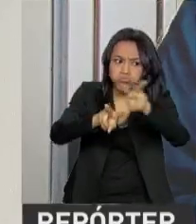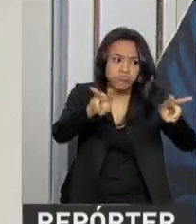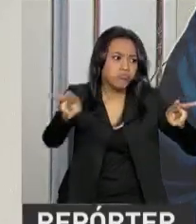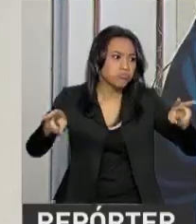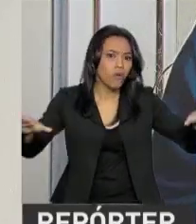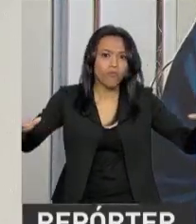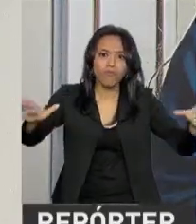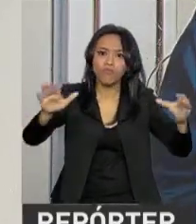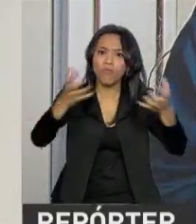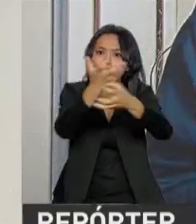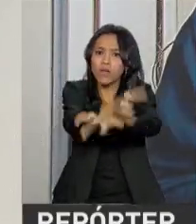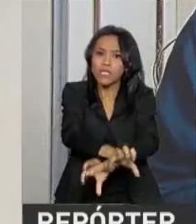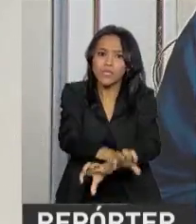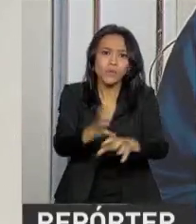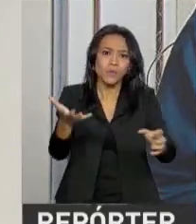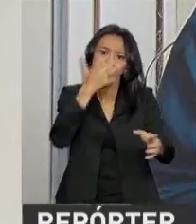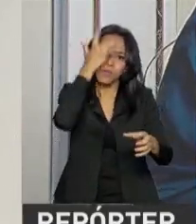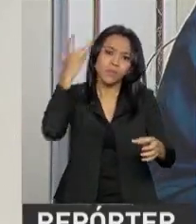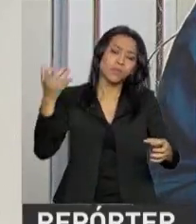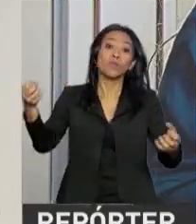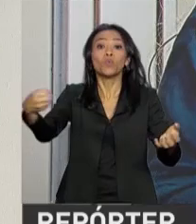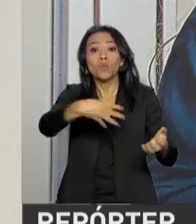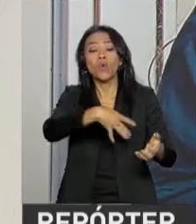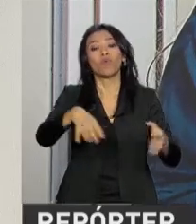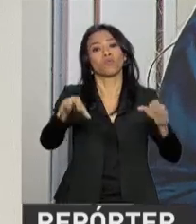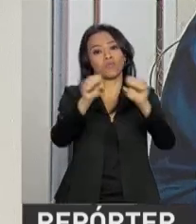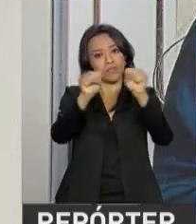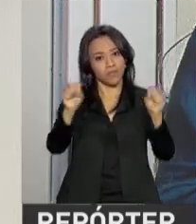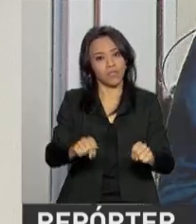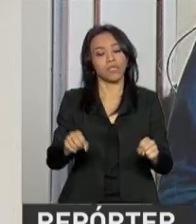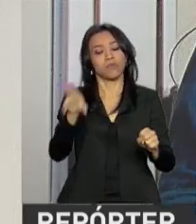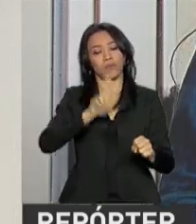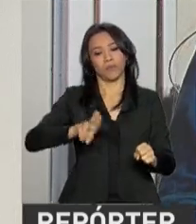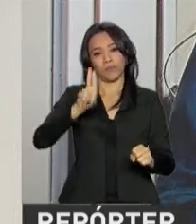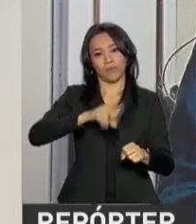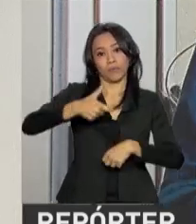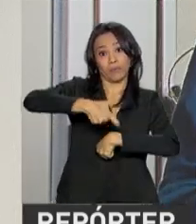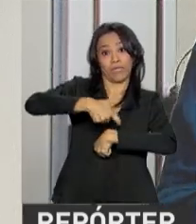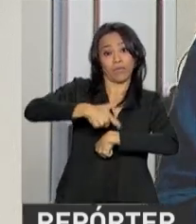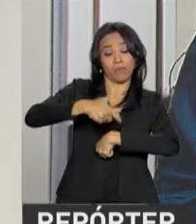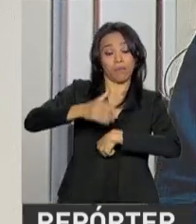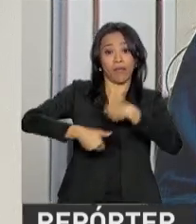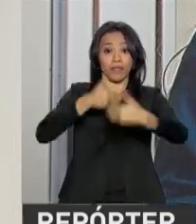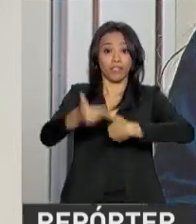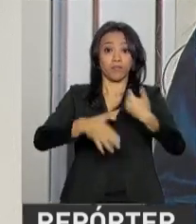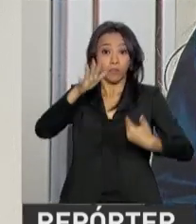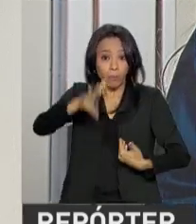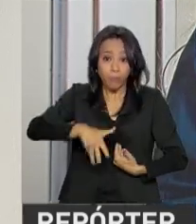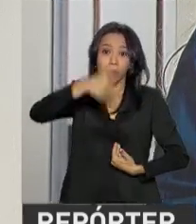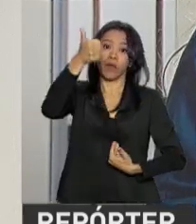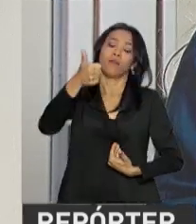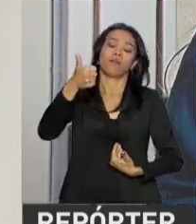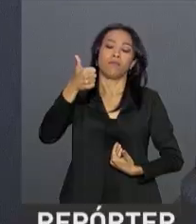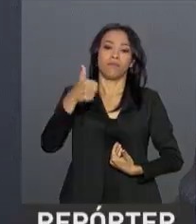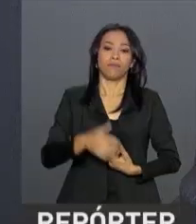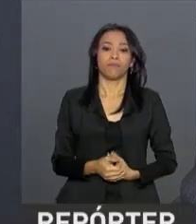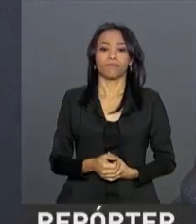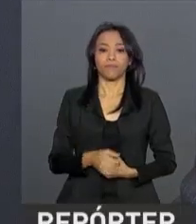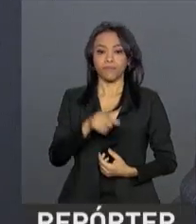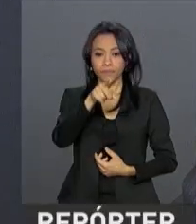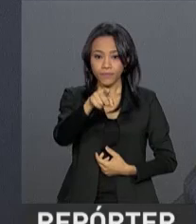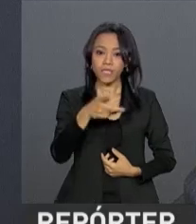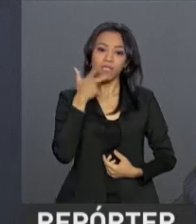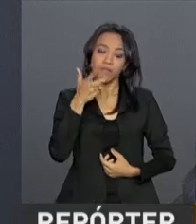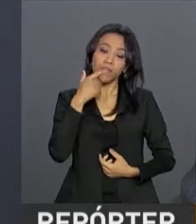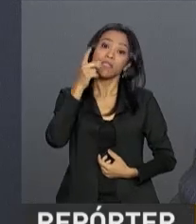vazios o novo sistema otimiza tempo para atender melhor e mais pessoas com a economia é uma técnica